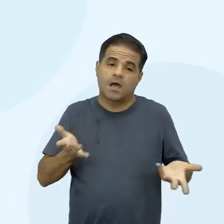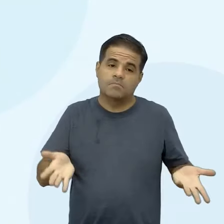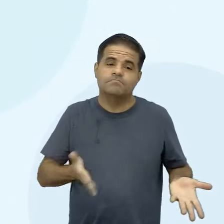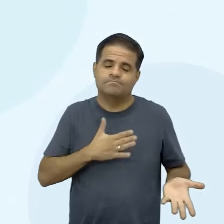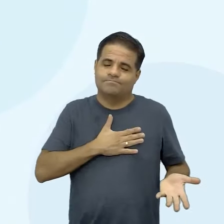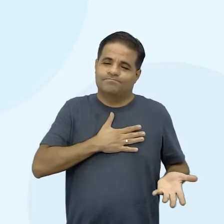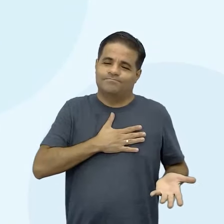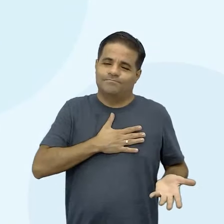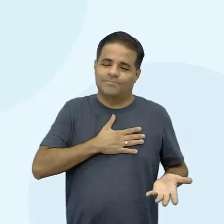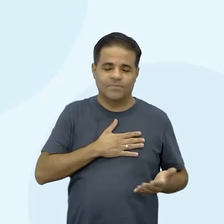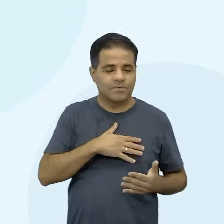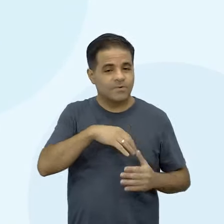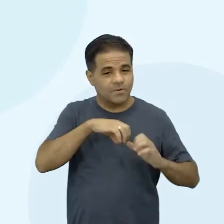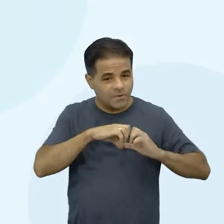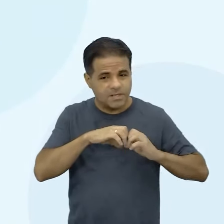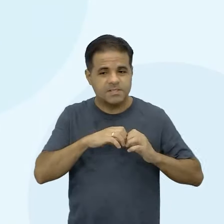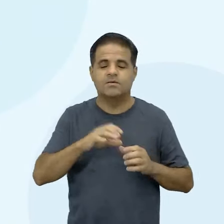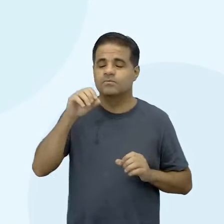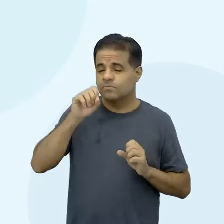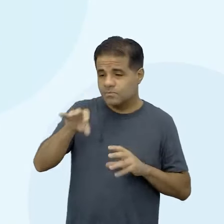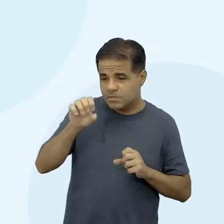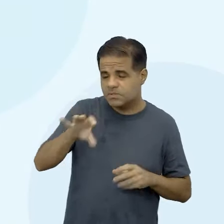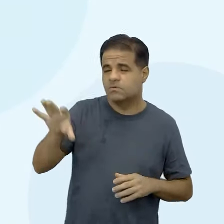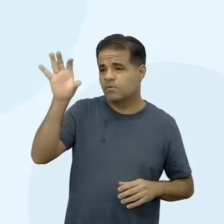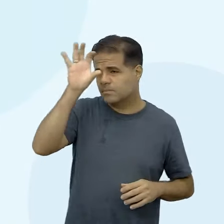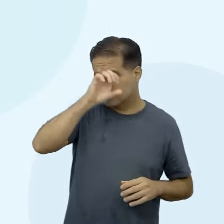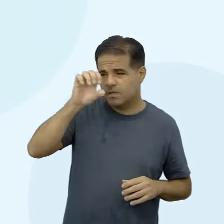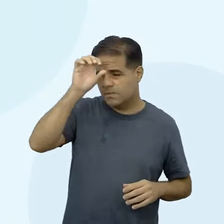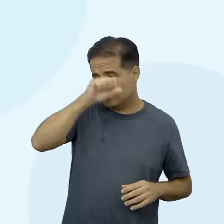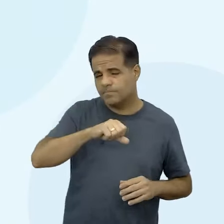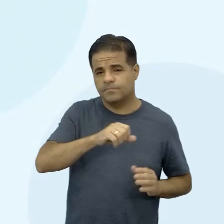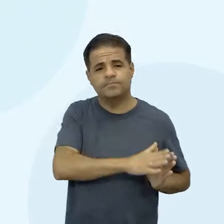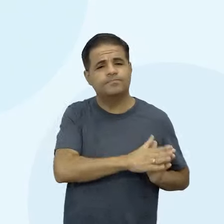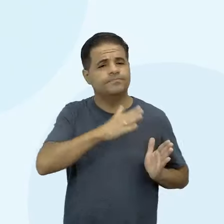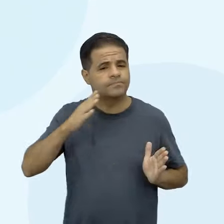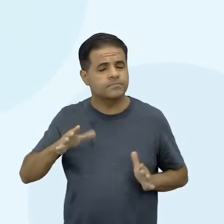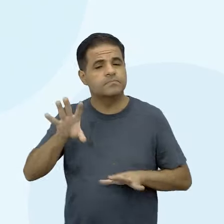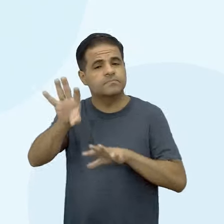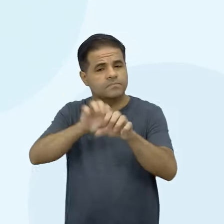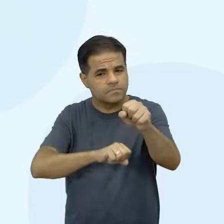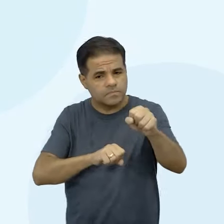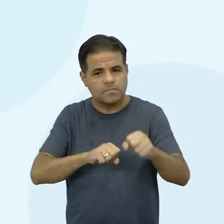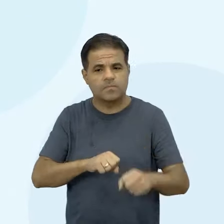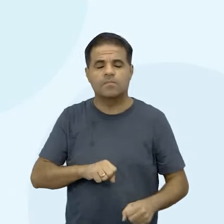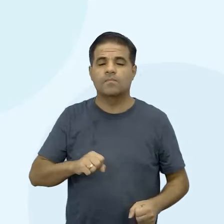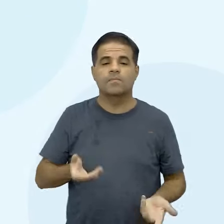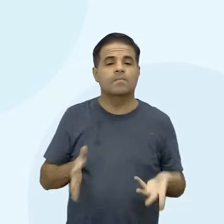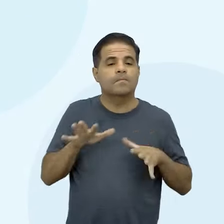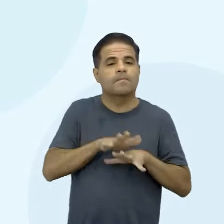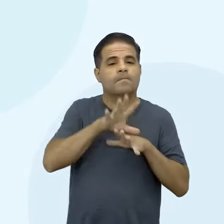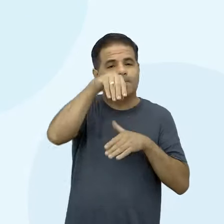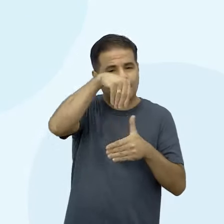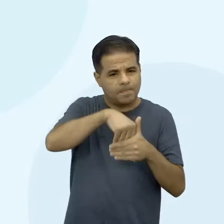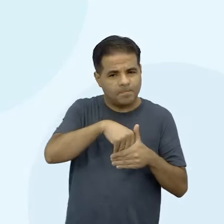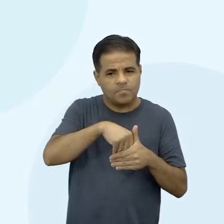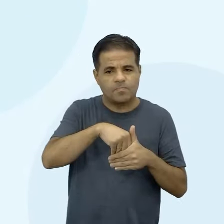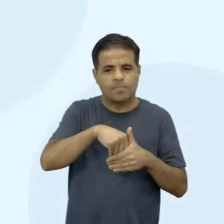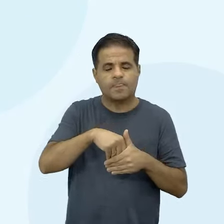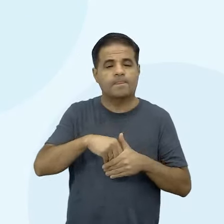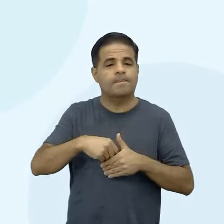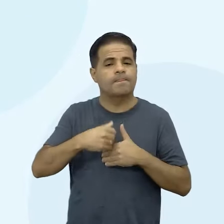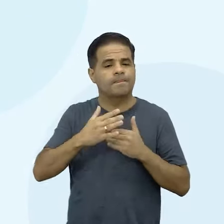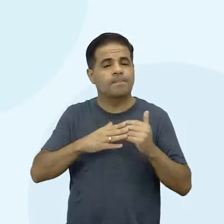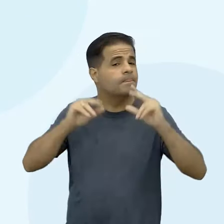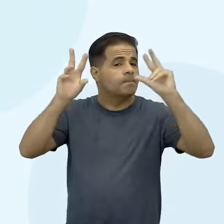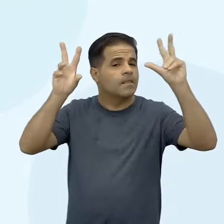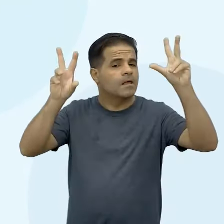aí do ensino e aprendizagem das unidades escolares. Na formação integral, articulando os